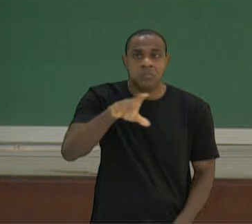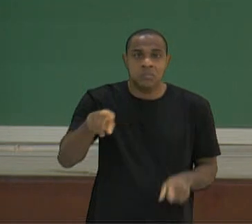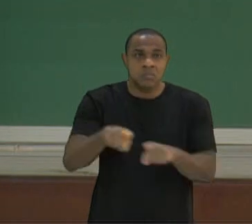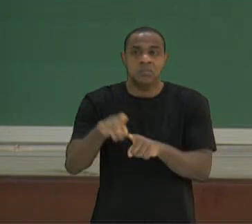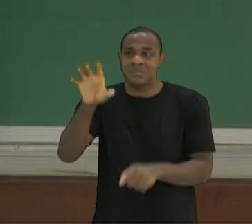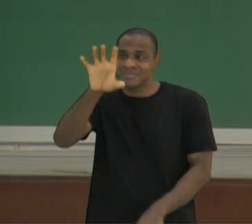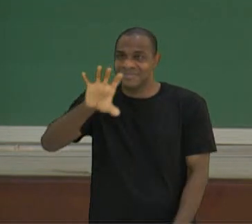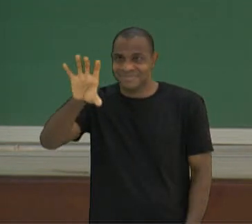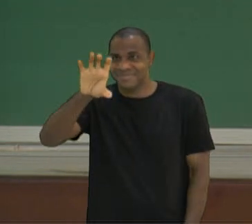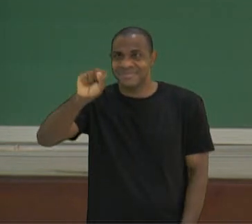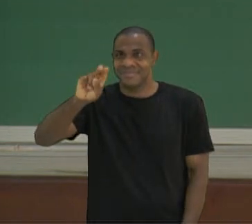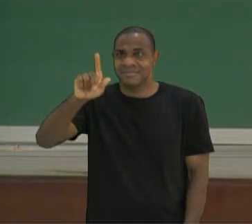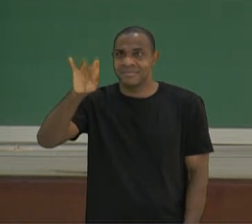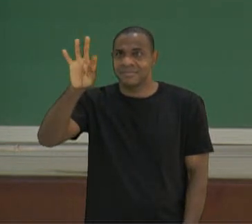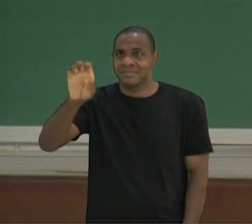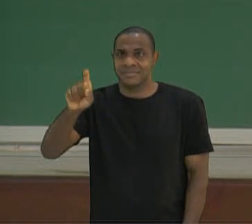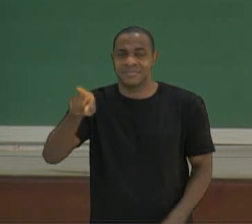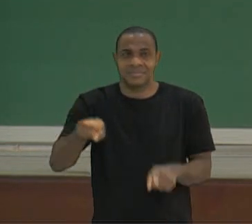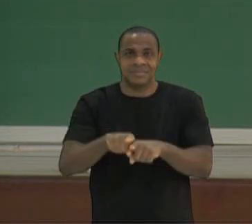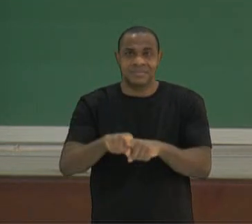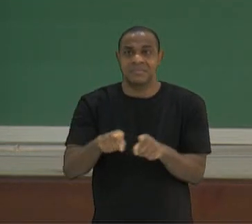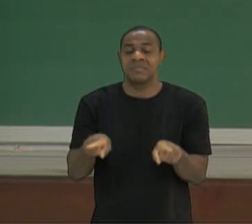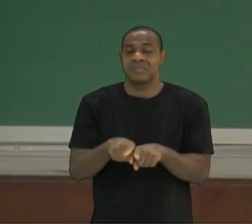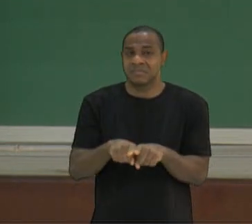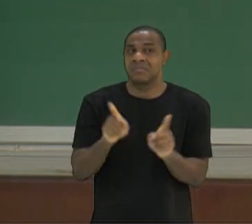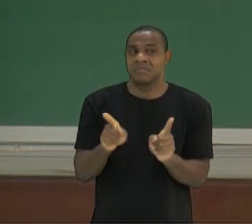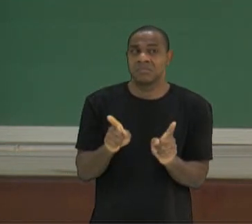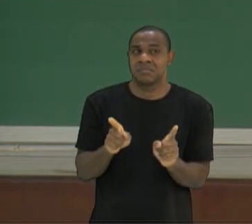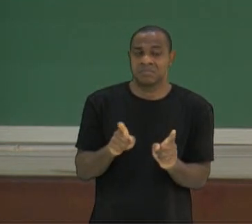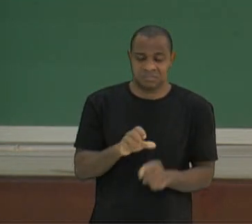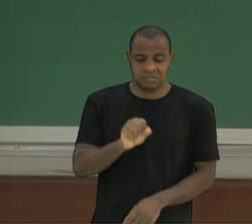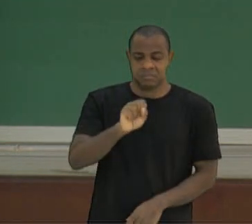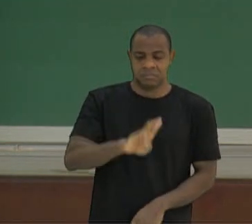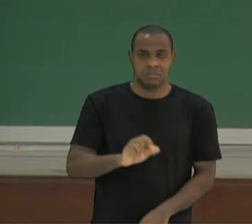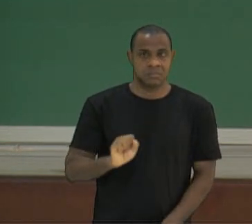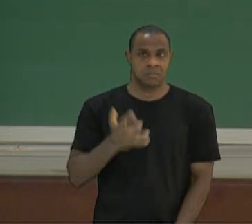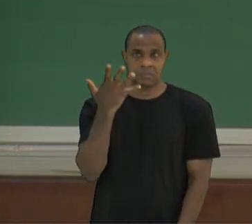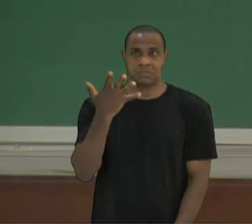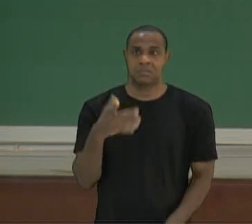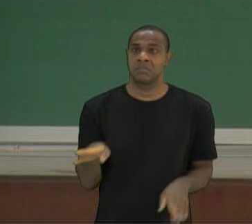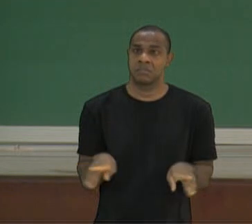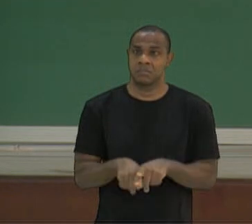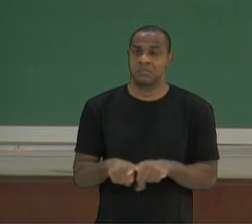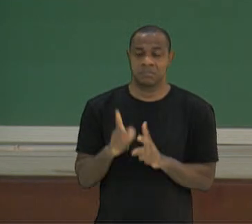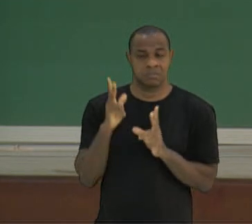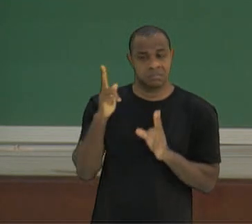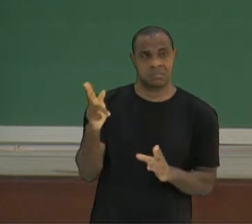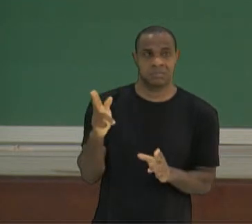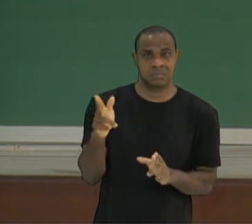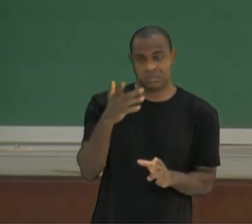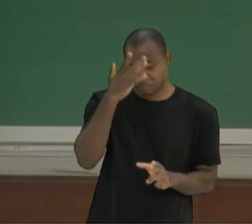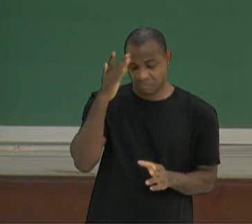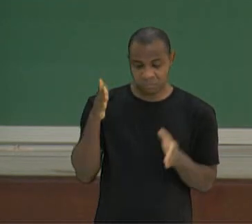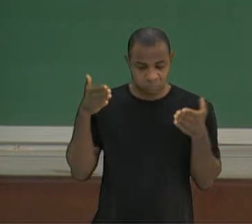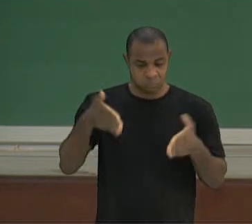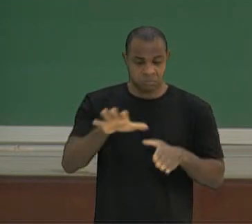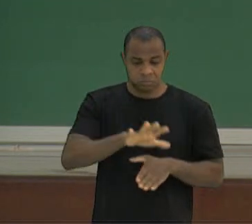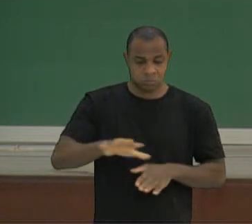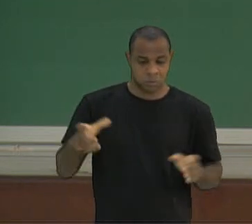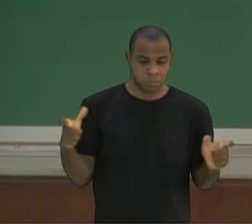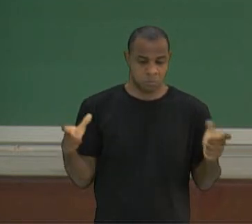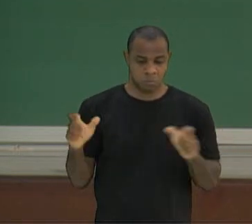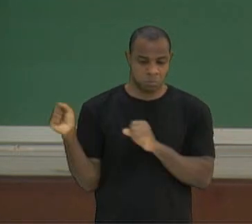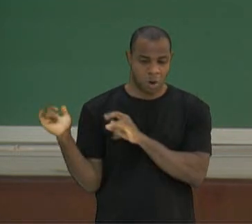Sudeste, que a gente falou a respeito, a gente vê que na região sul acontece da mesma forma. as pessoas se concentram em determinadas